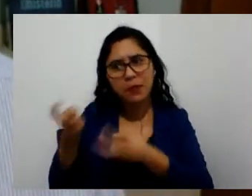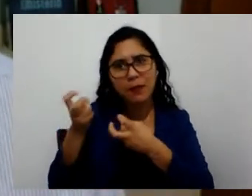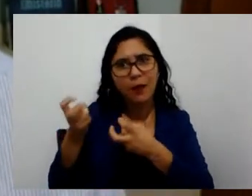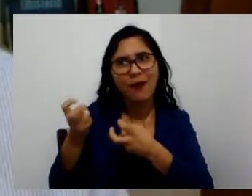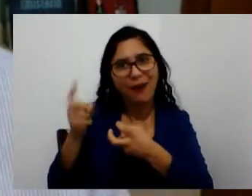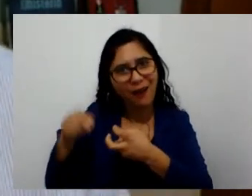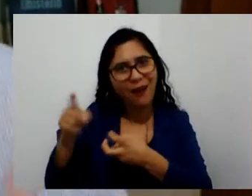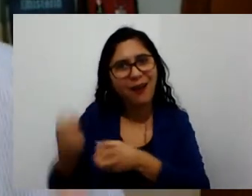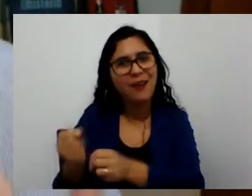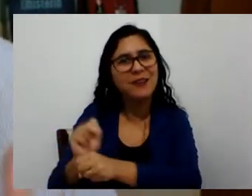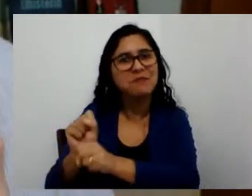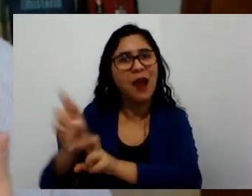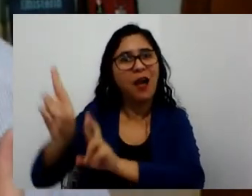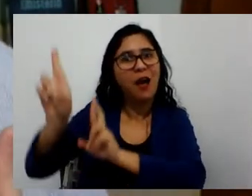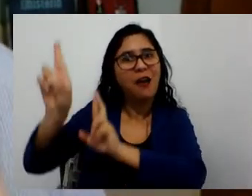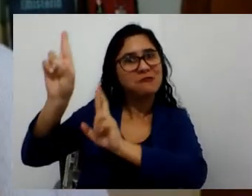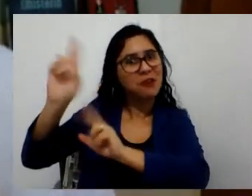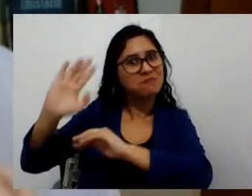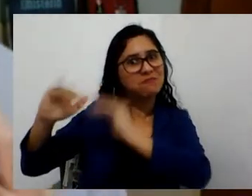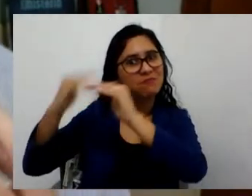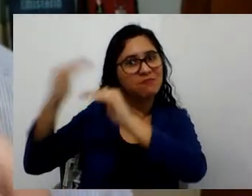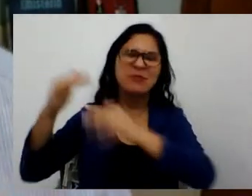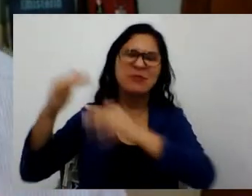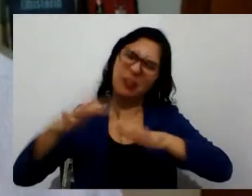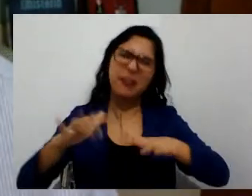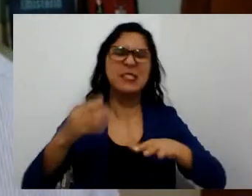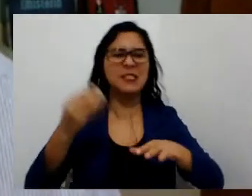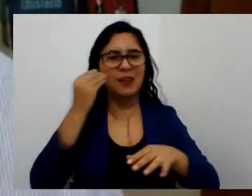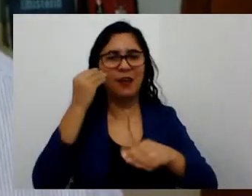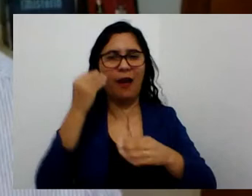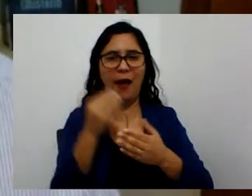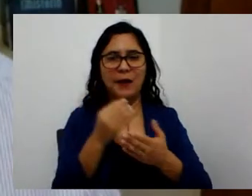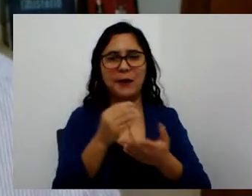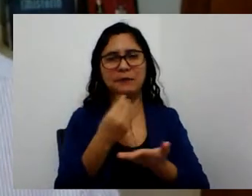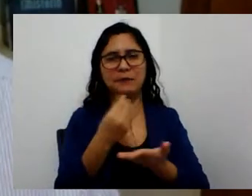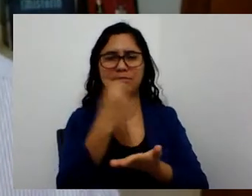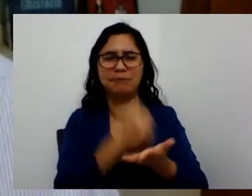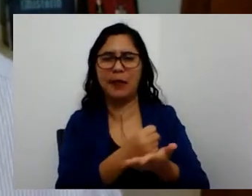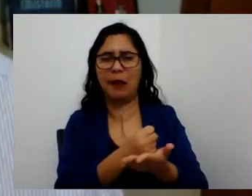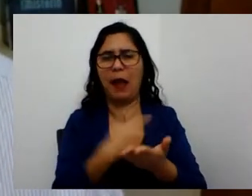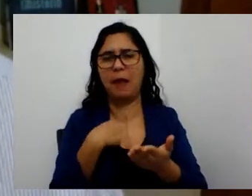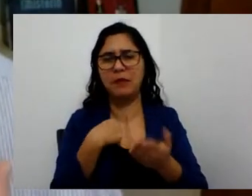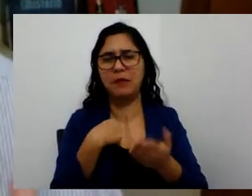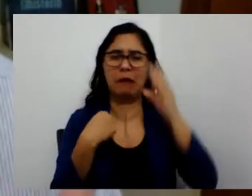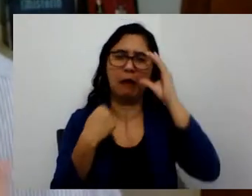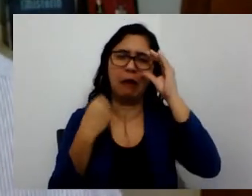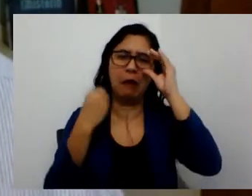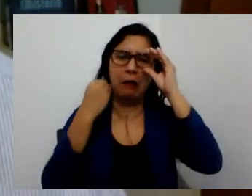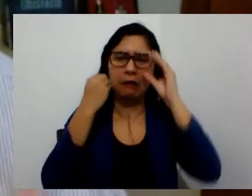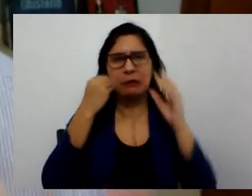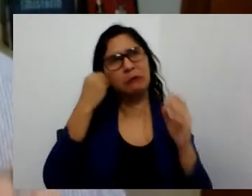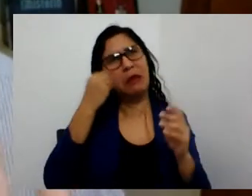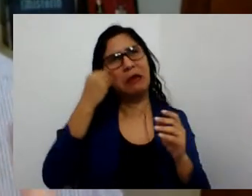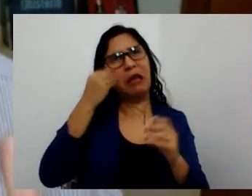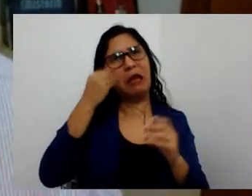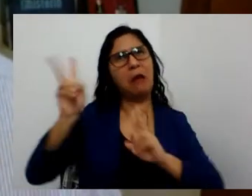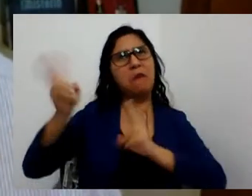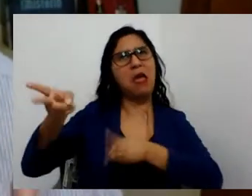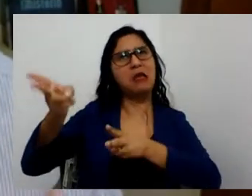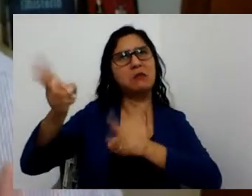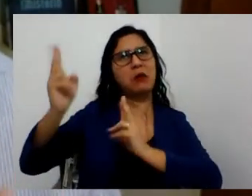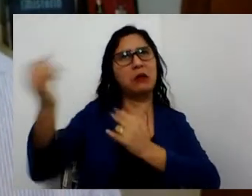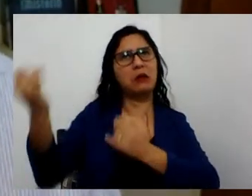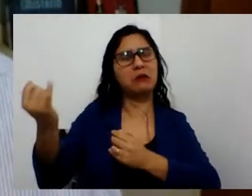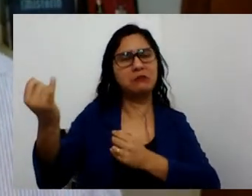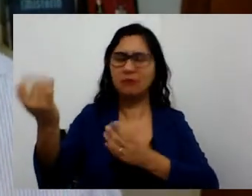Né? Embora quiseram manipular que a minha experiência significava continuidade, mas a gente percebe